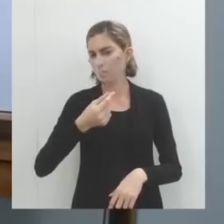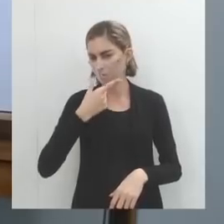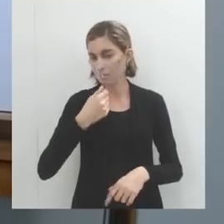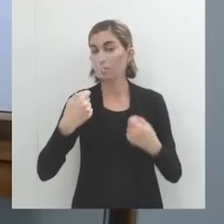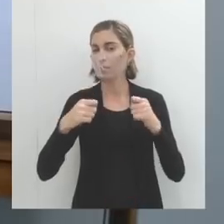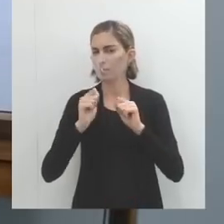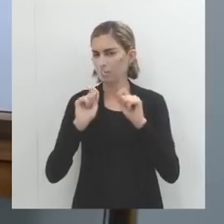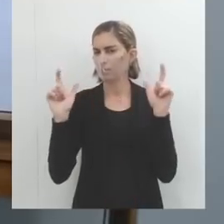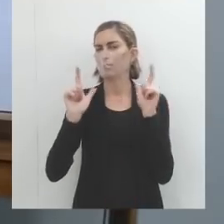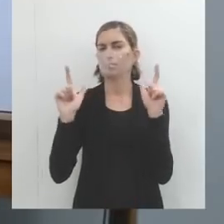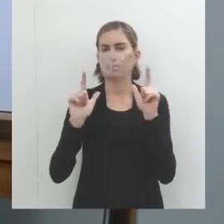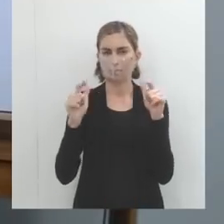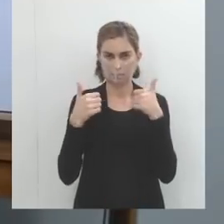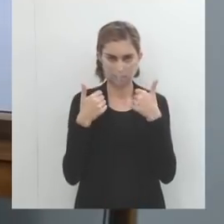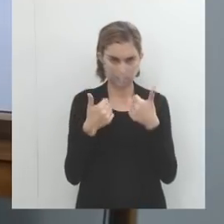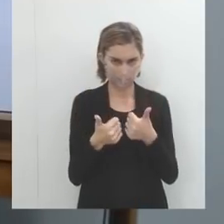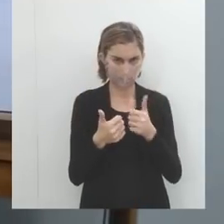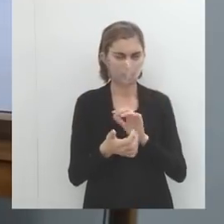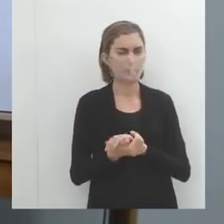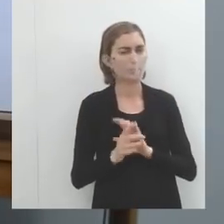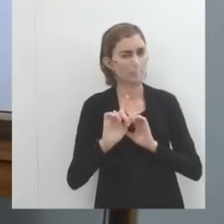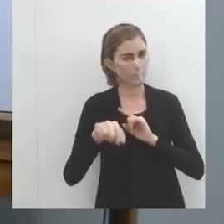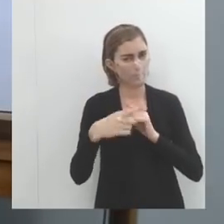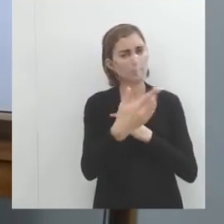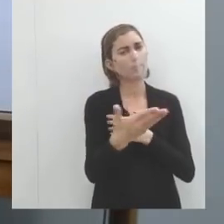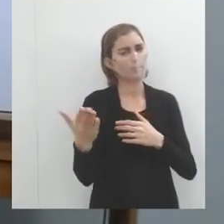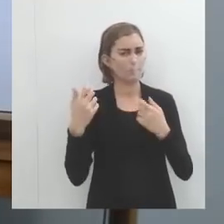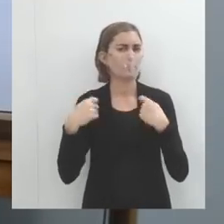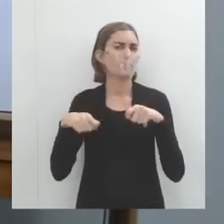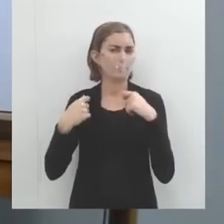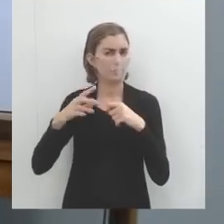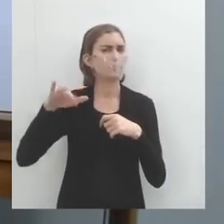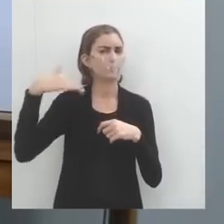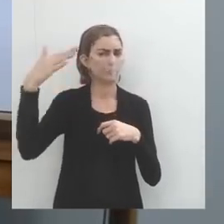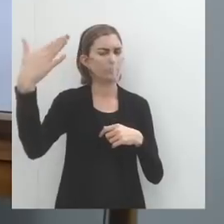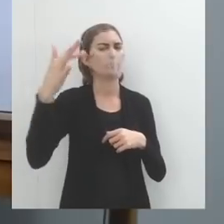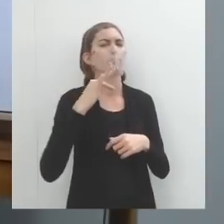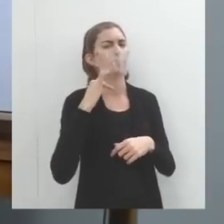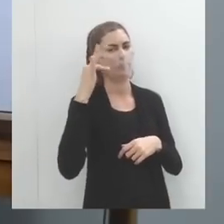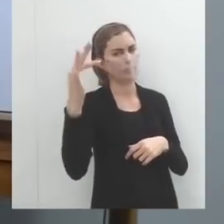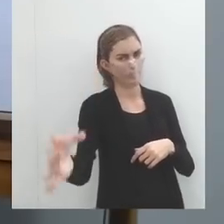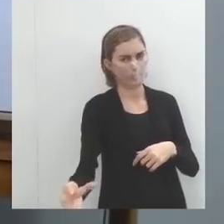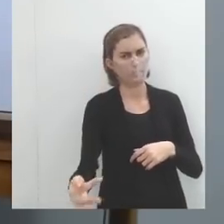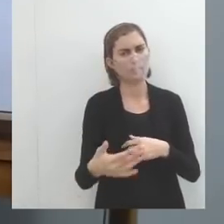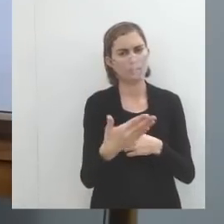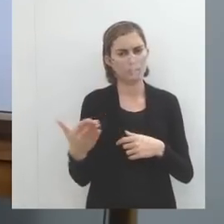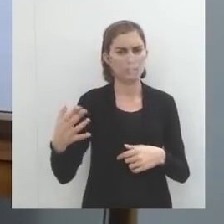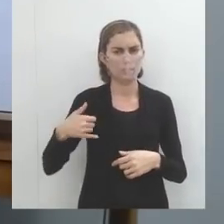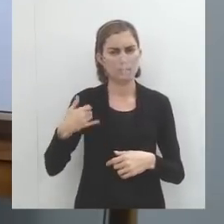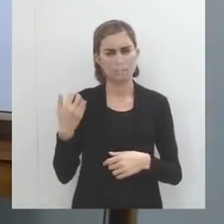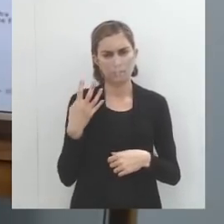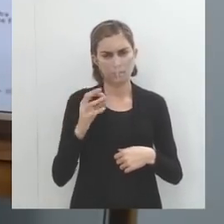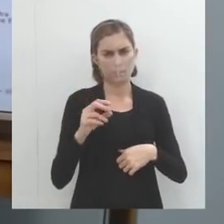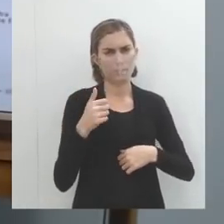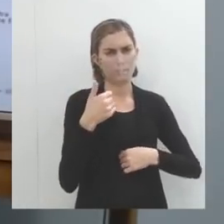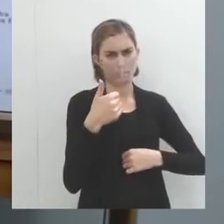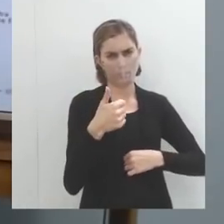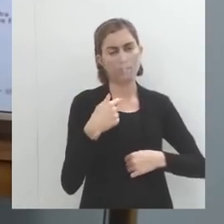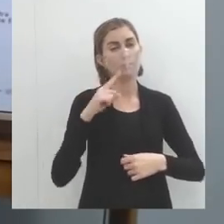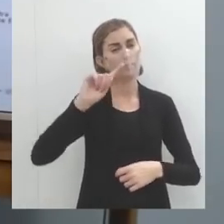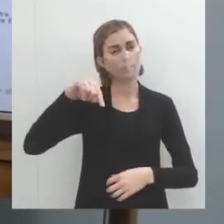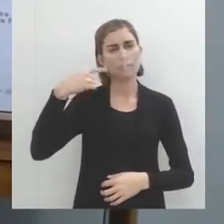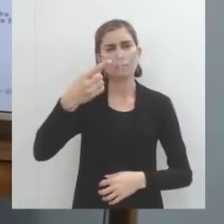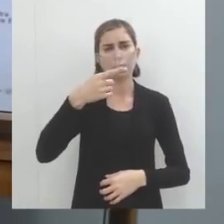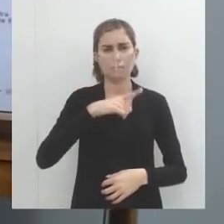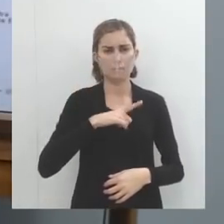tem que ficar antenado com isso, beleza? Vocês vão precisar disso um pouquinho lá na frente quando vocês tiverem lá os seus 40 anos, tranquilo? Depois